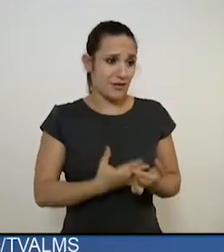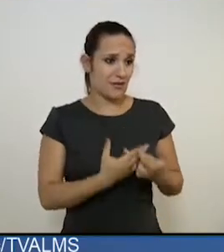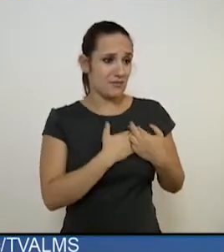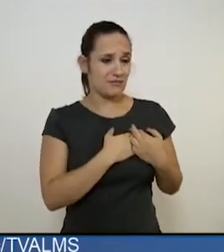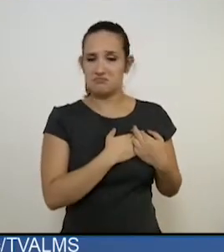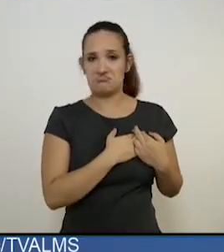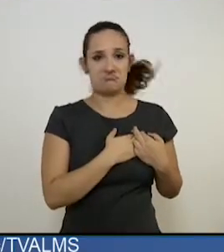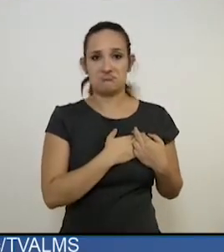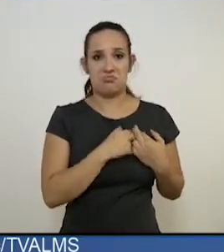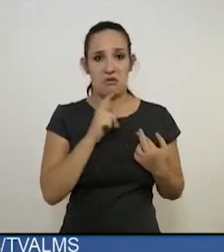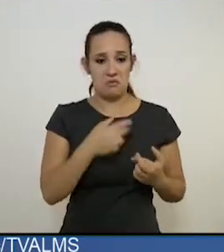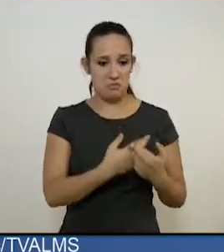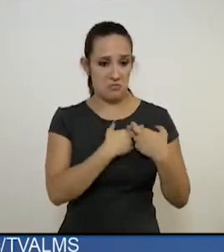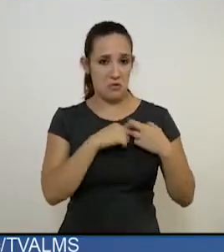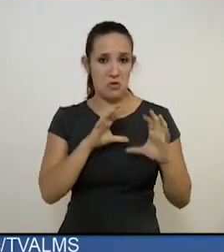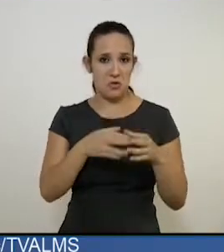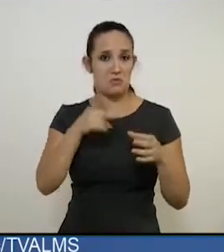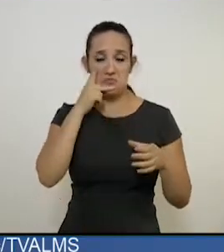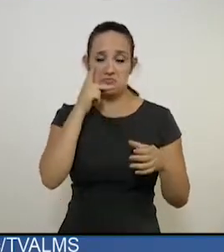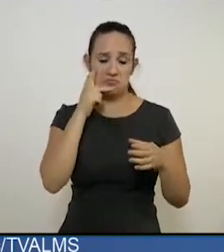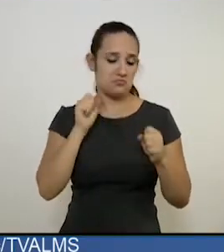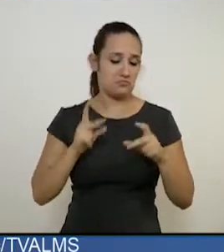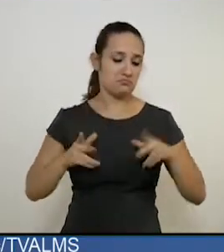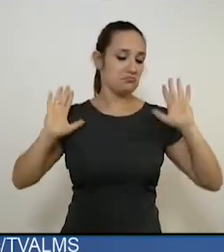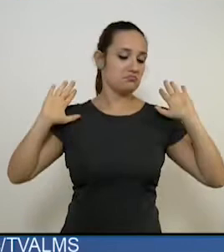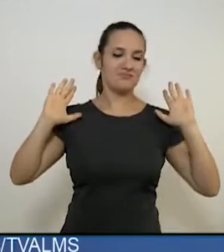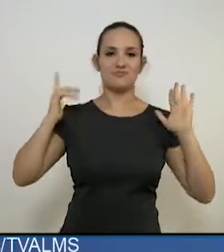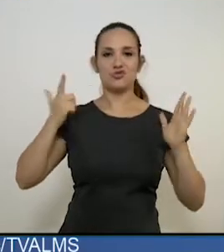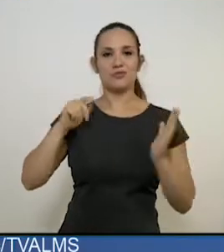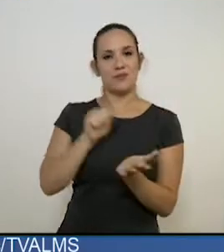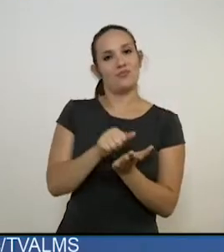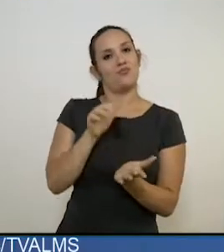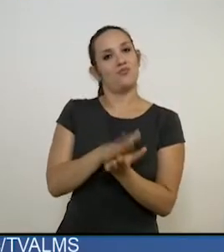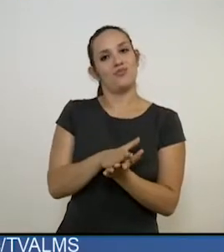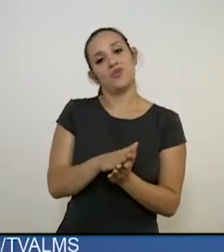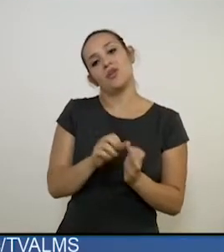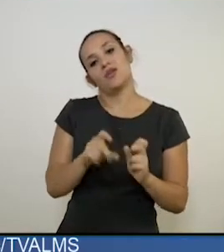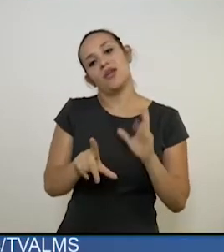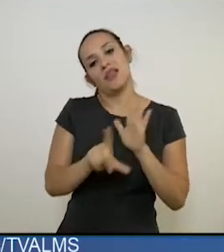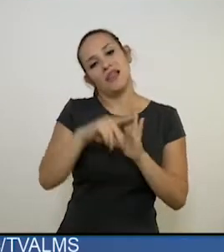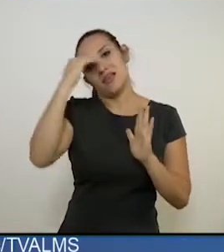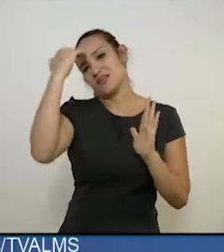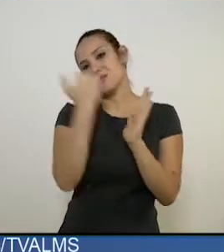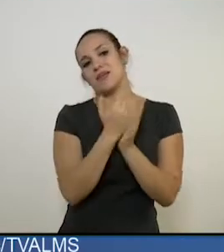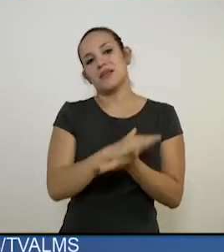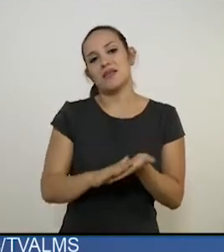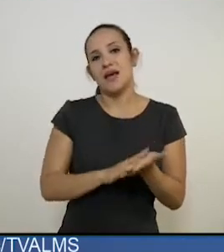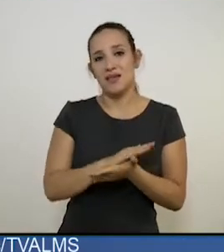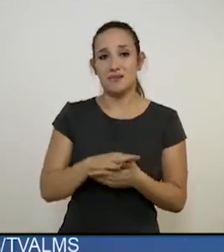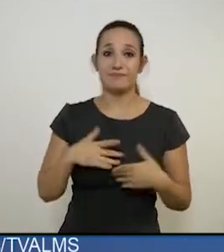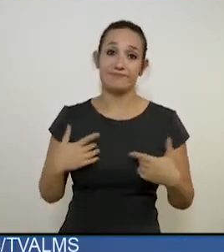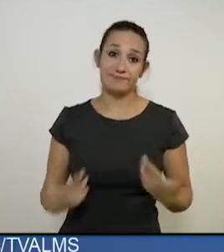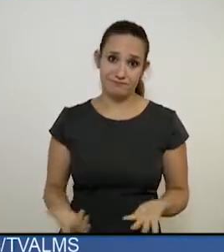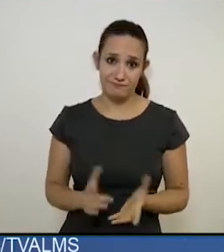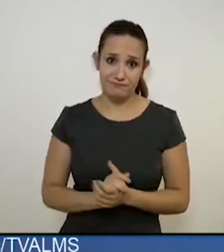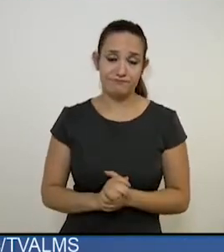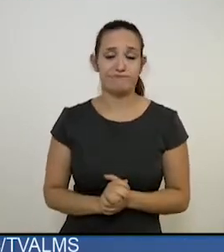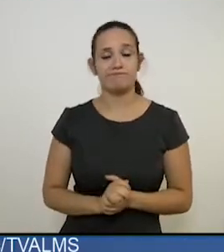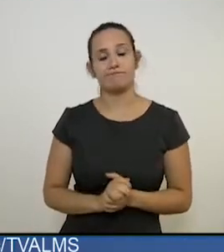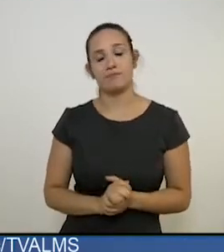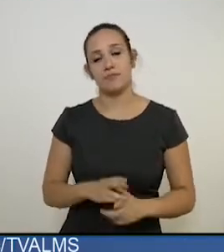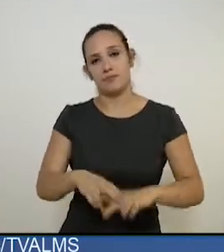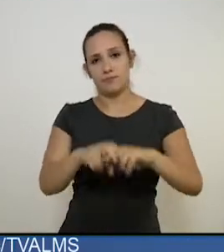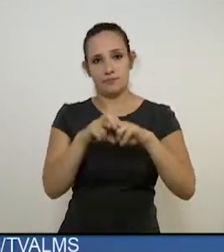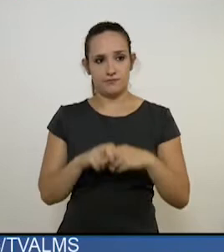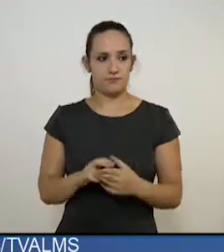dos partidos, estes não são punidos e a lei acaba não sendo cumprida. E enquanto